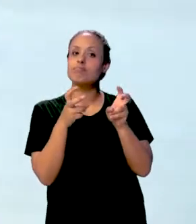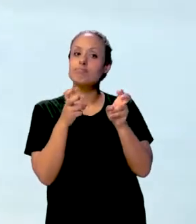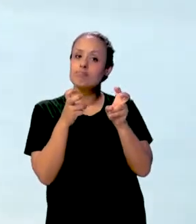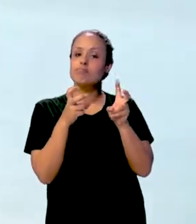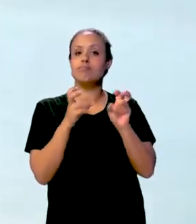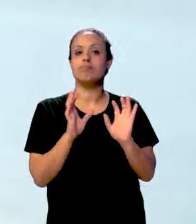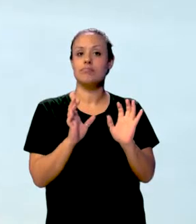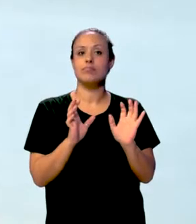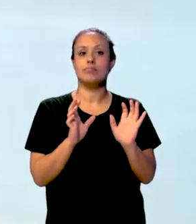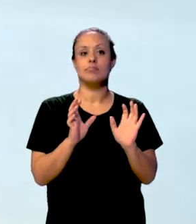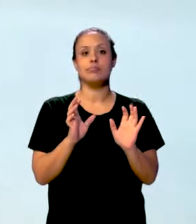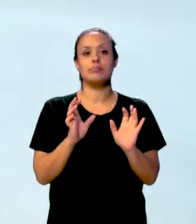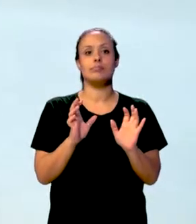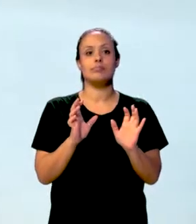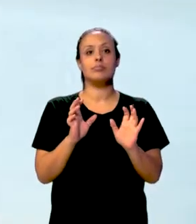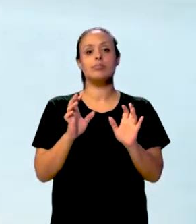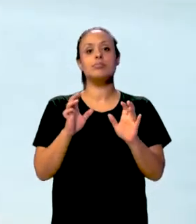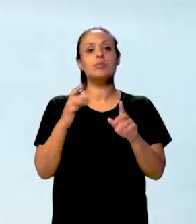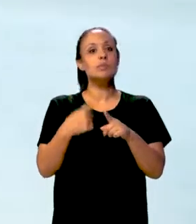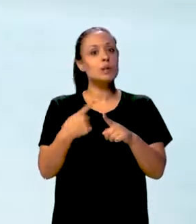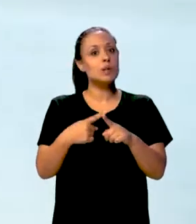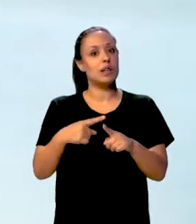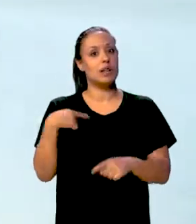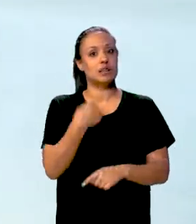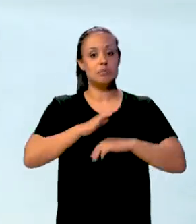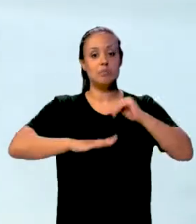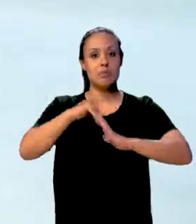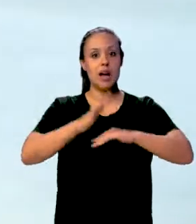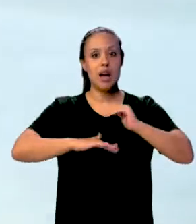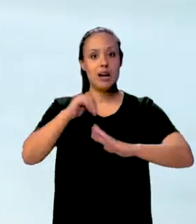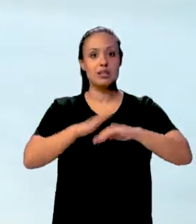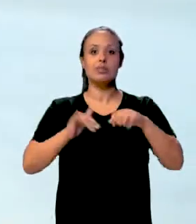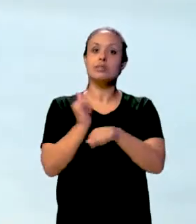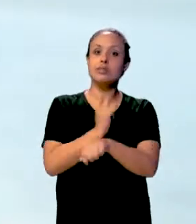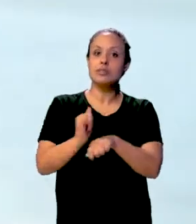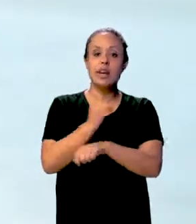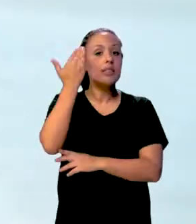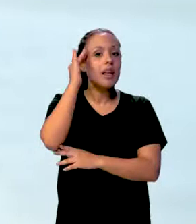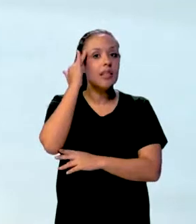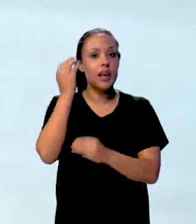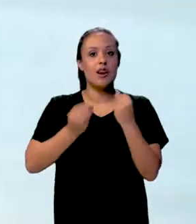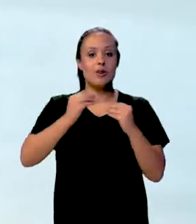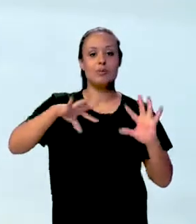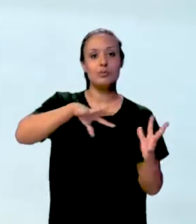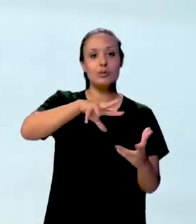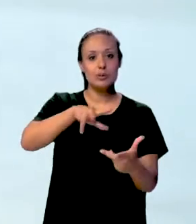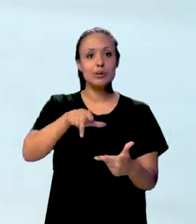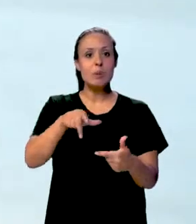gente acolha e flexibilize, reveja e atualize as